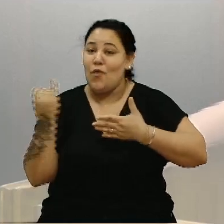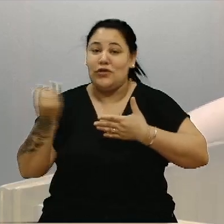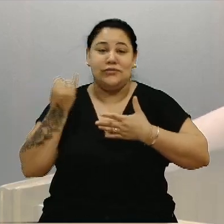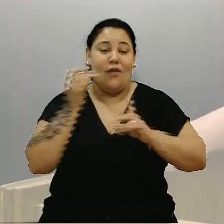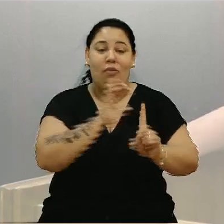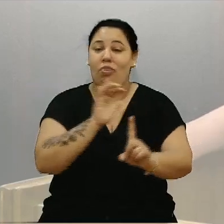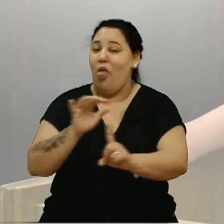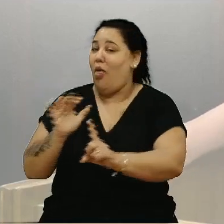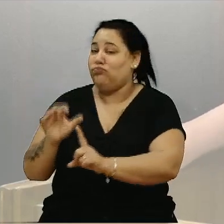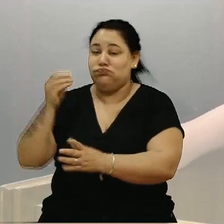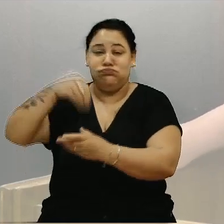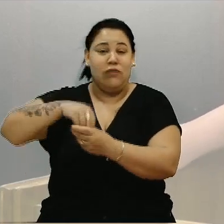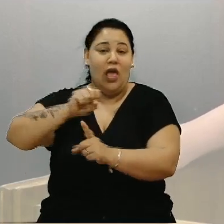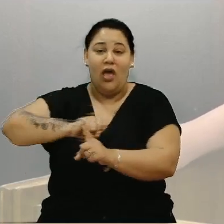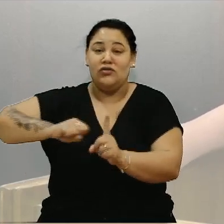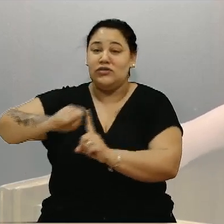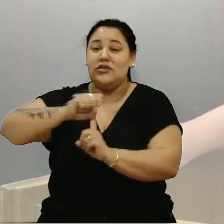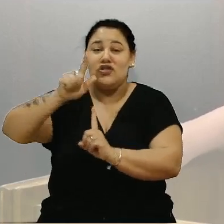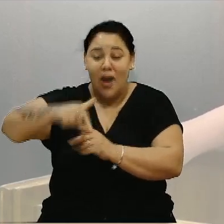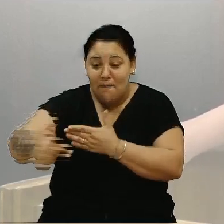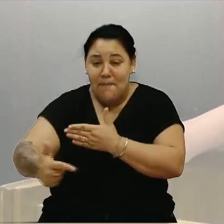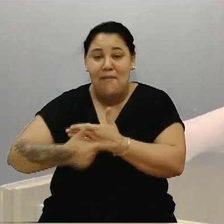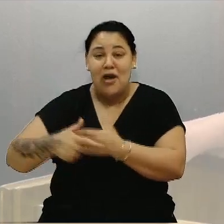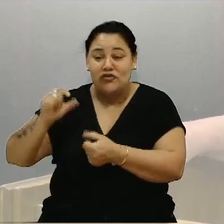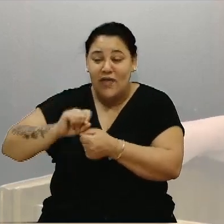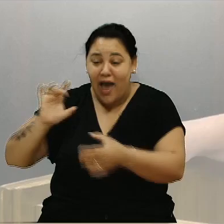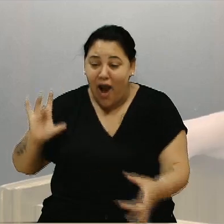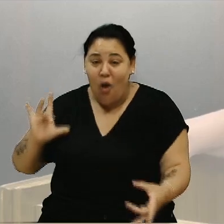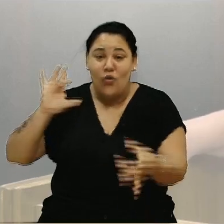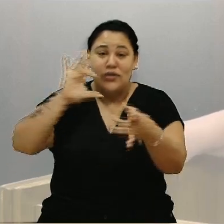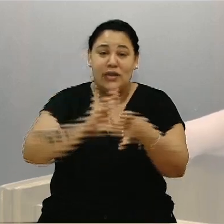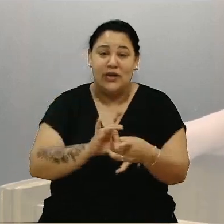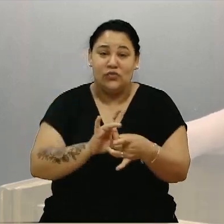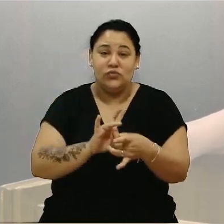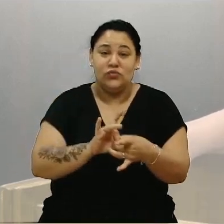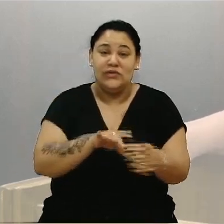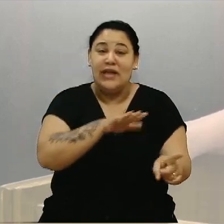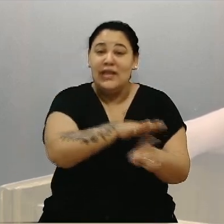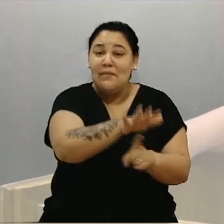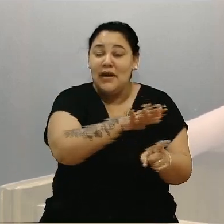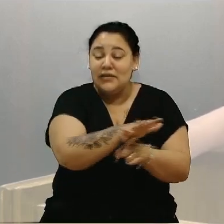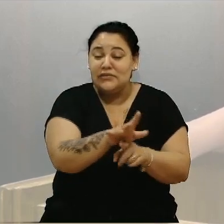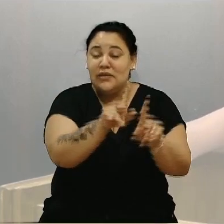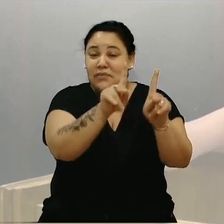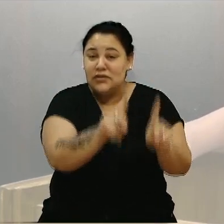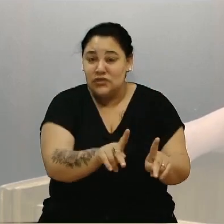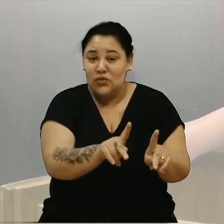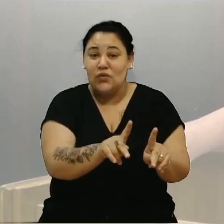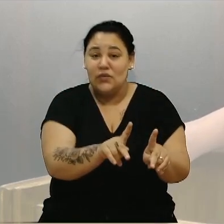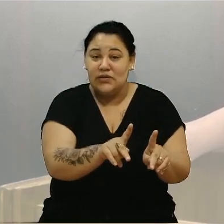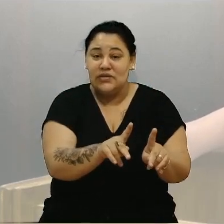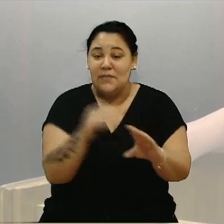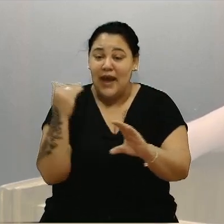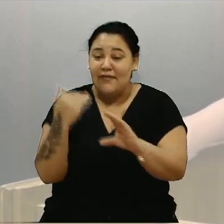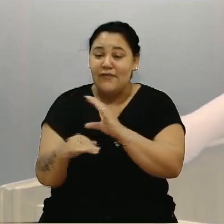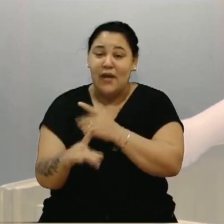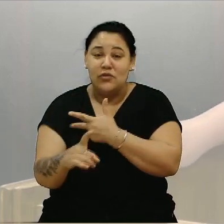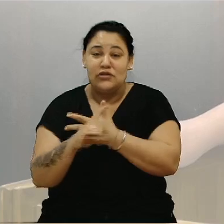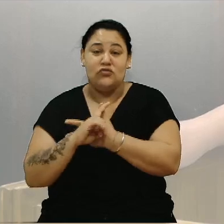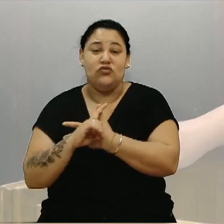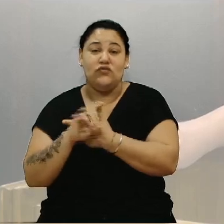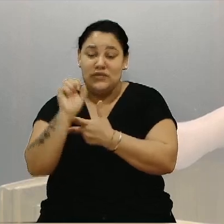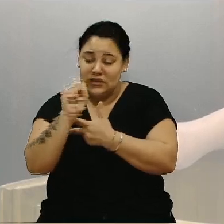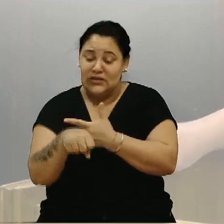nossa sociedade, que é esse papel de fazer a ponte das demandas das pessoas para dentro do Executivo.